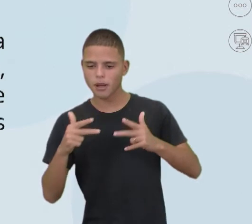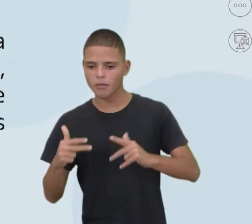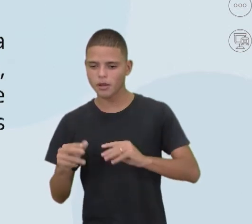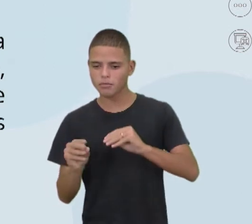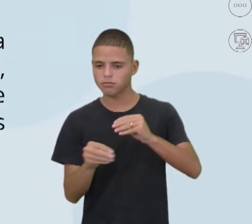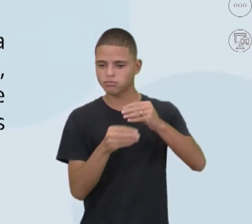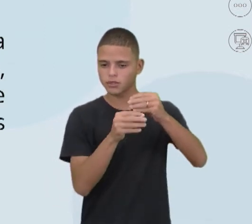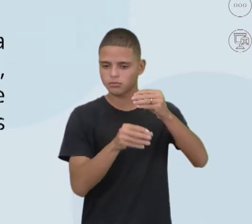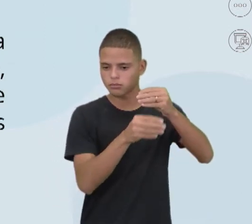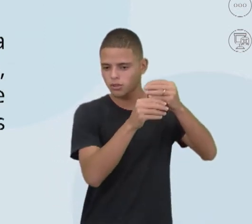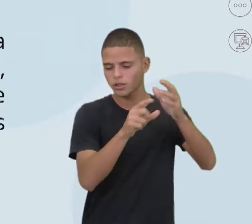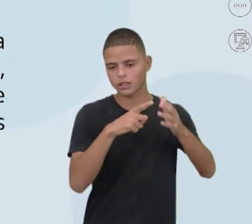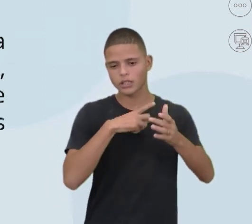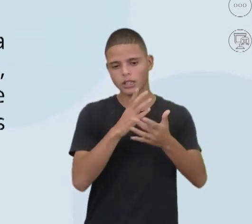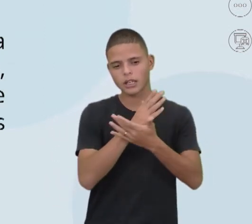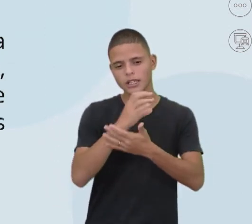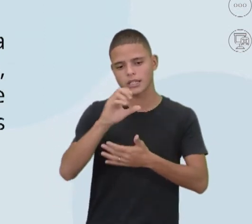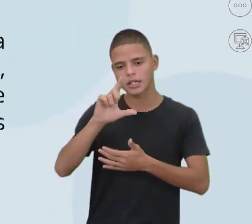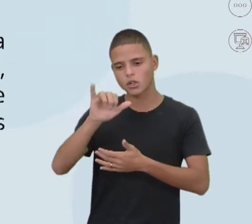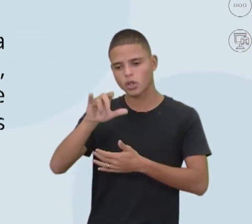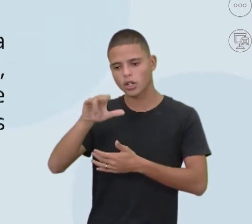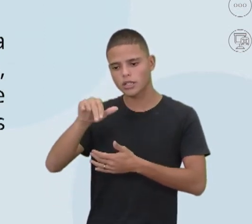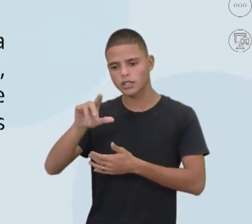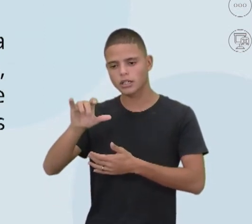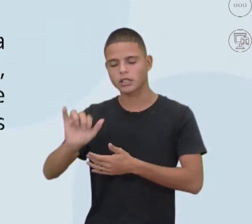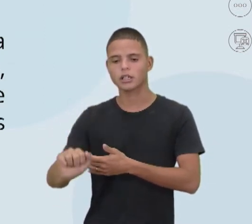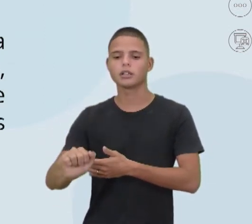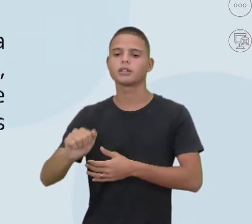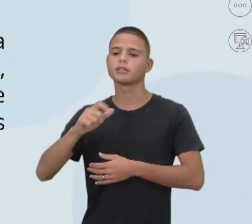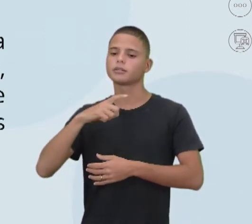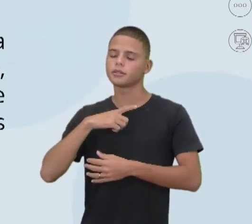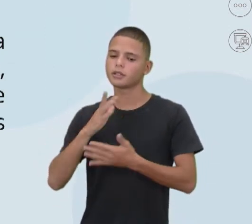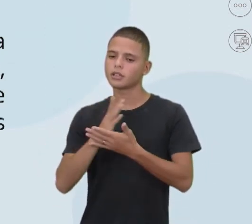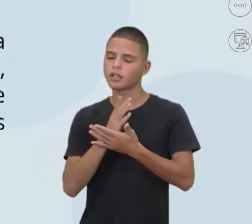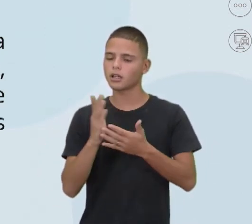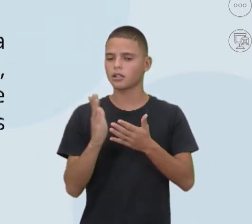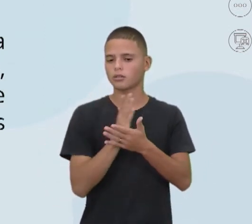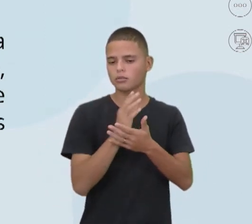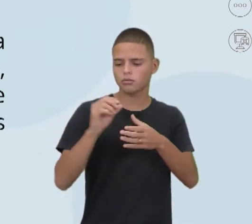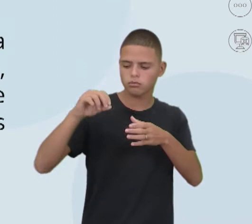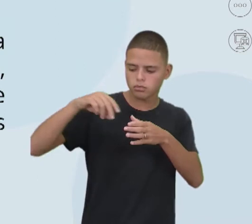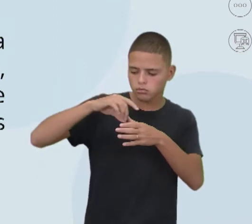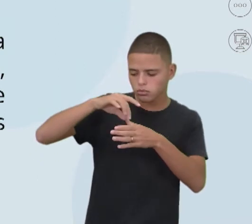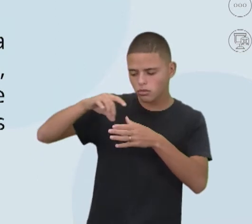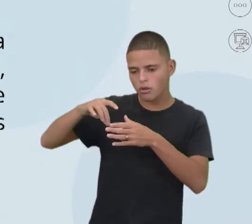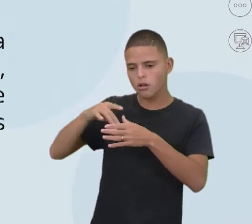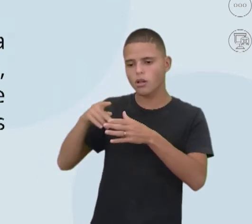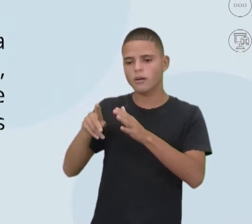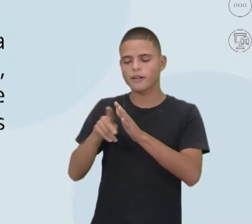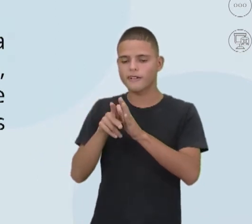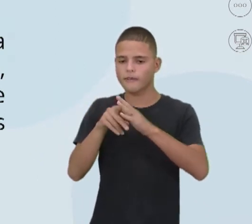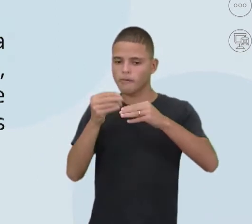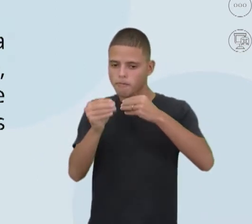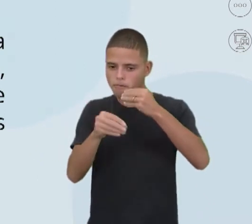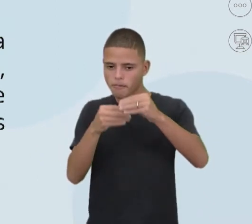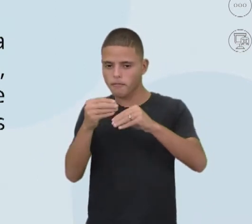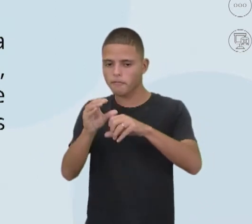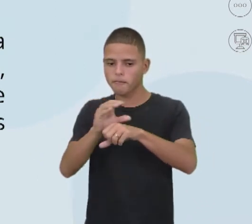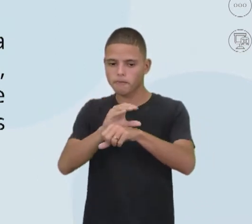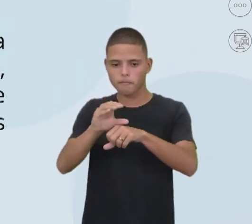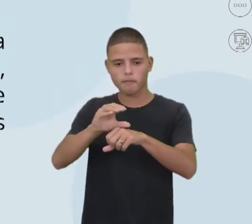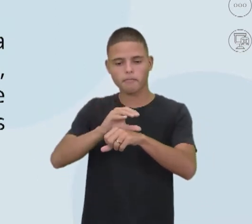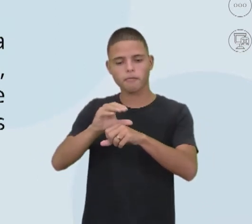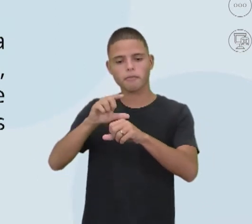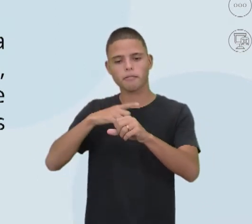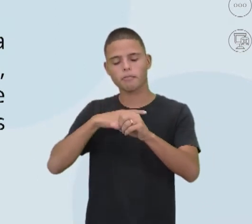que é a celulose, hemicelulose e lignina. E tem umas pequenas quantidades aí de extrativos e cinzas que estão na